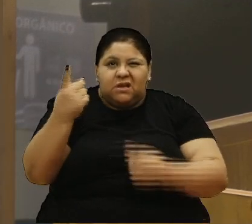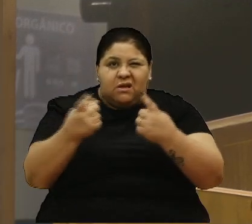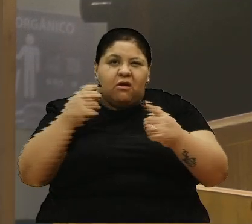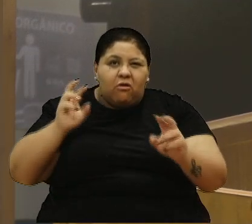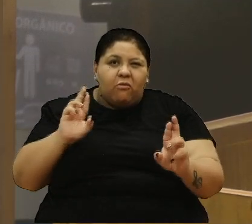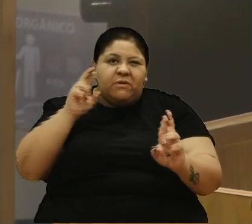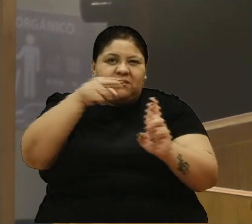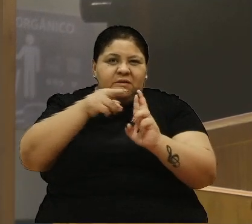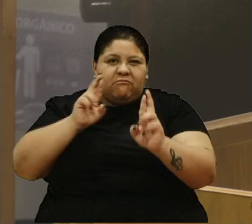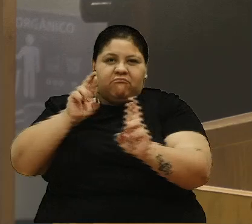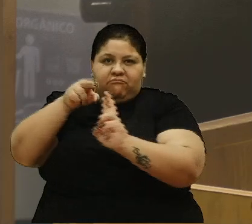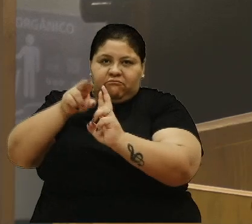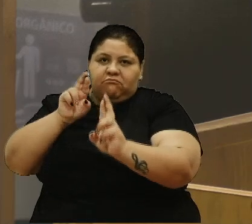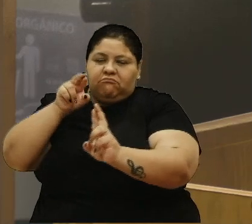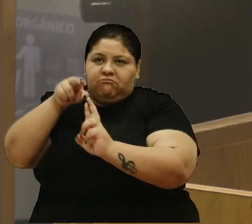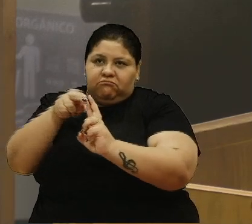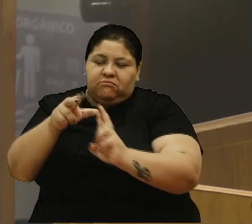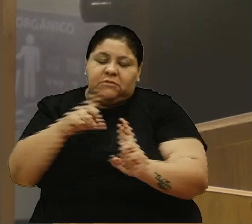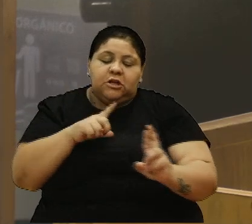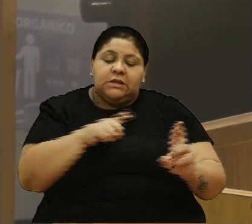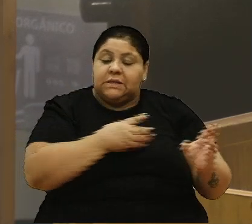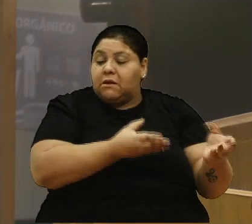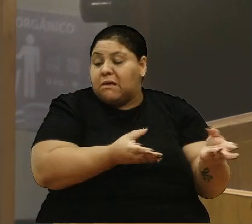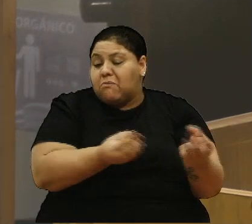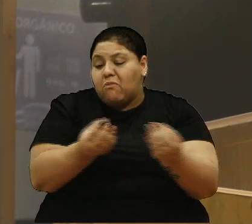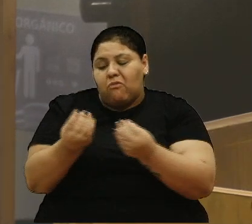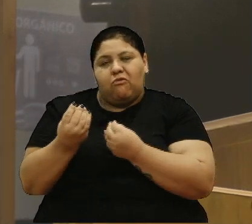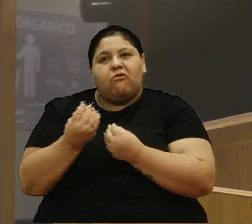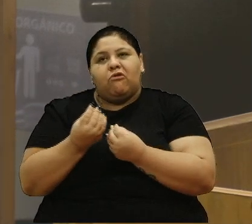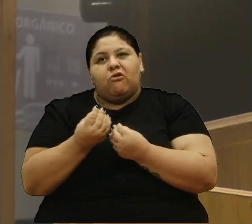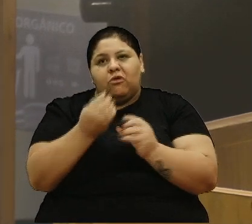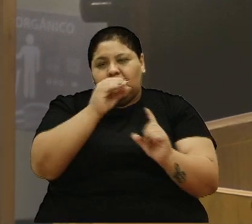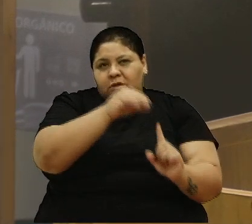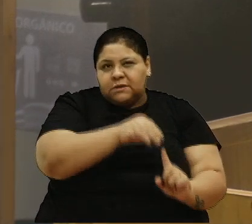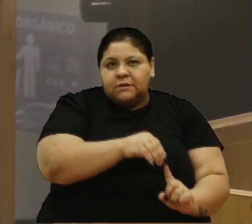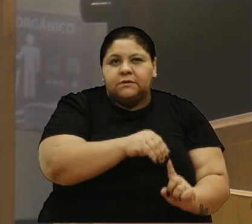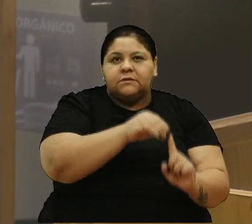referências aqui. Então, tem muito desses